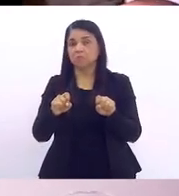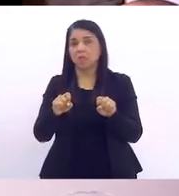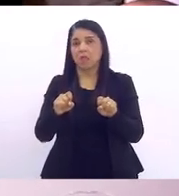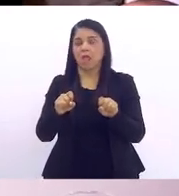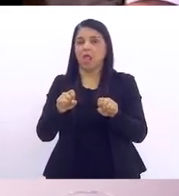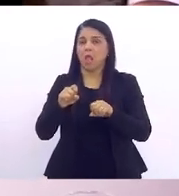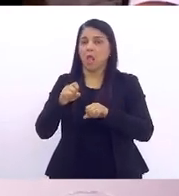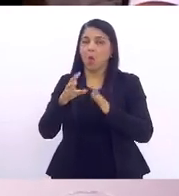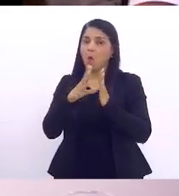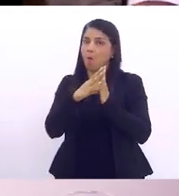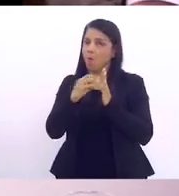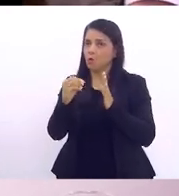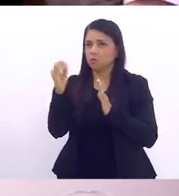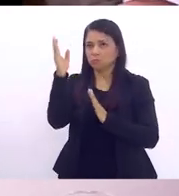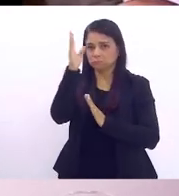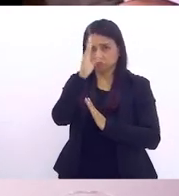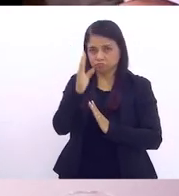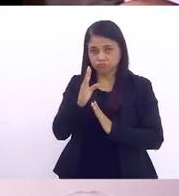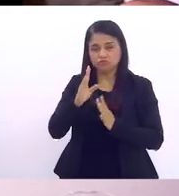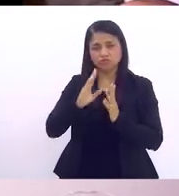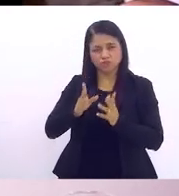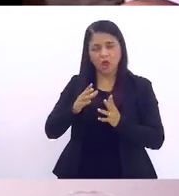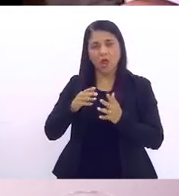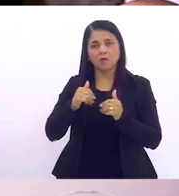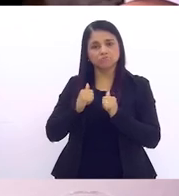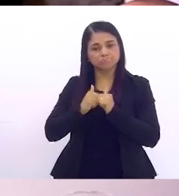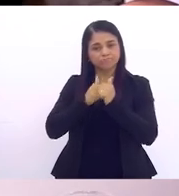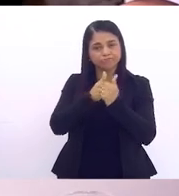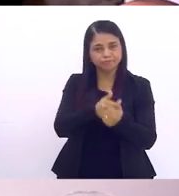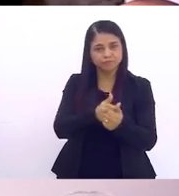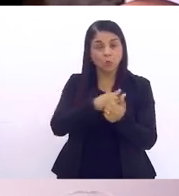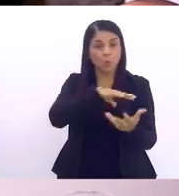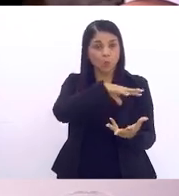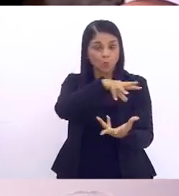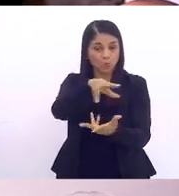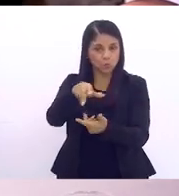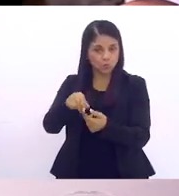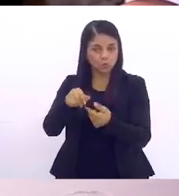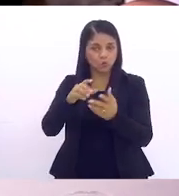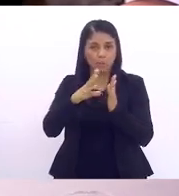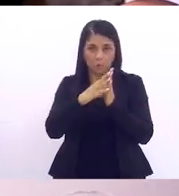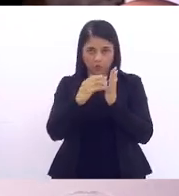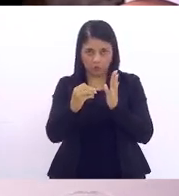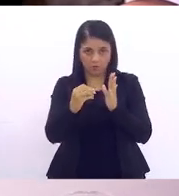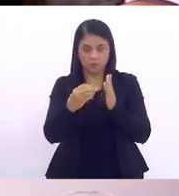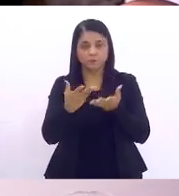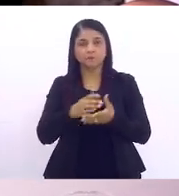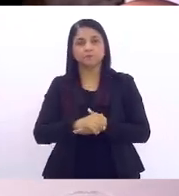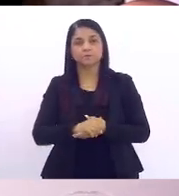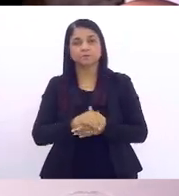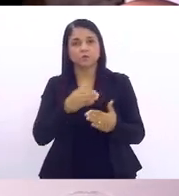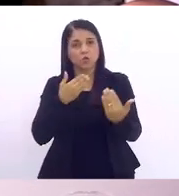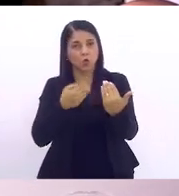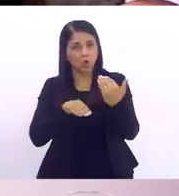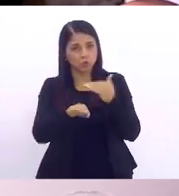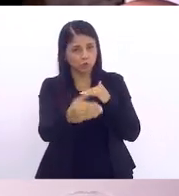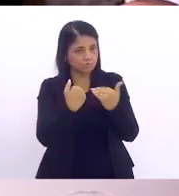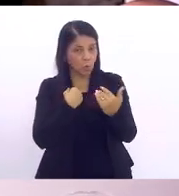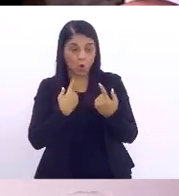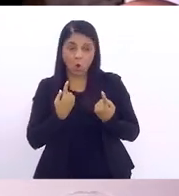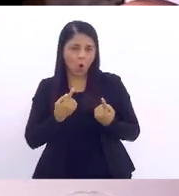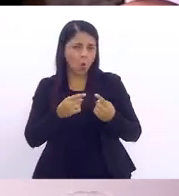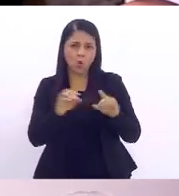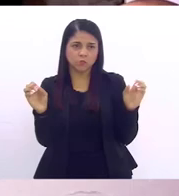já seguindo o o passo mundial de concessões de rodovia eh não temos nada contra